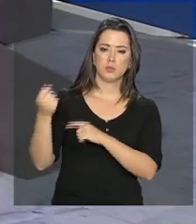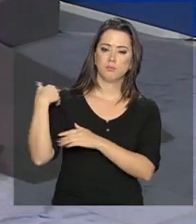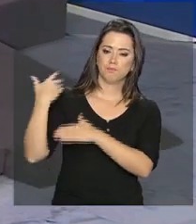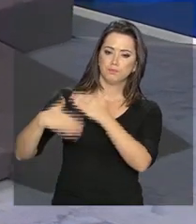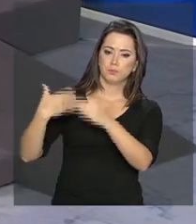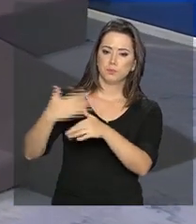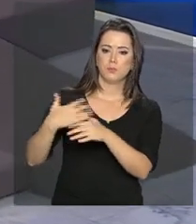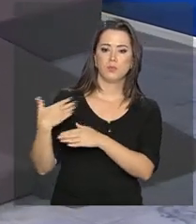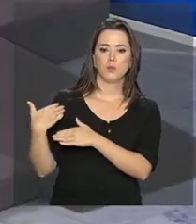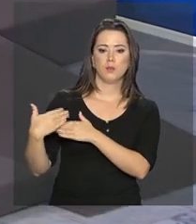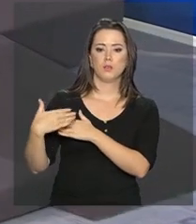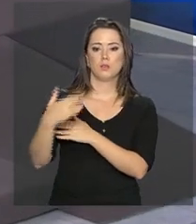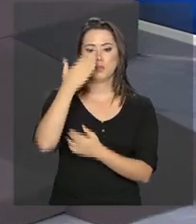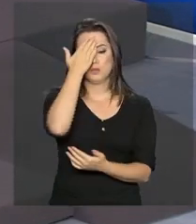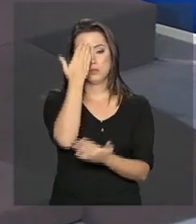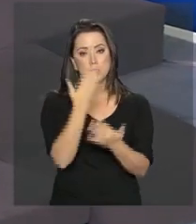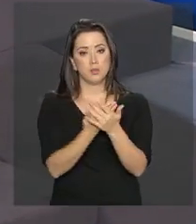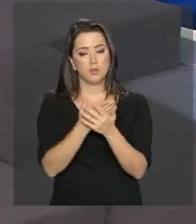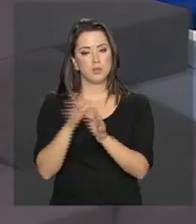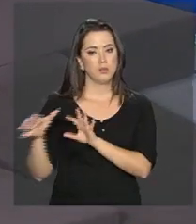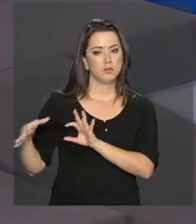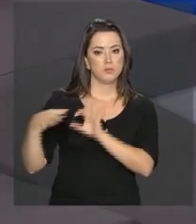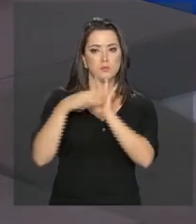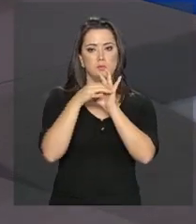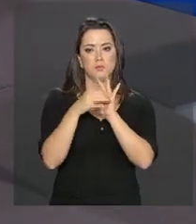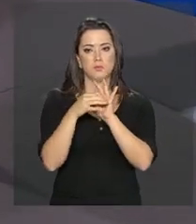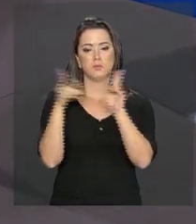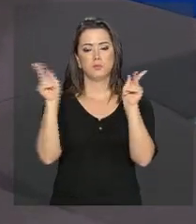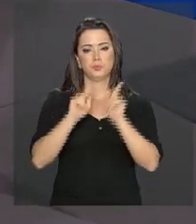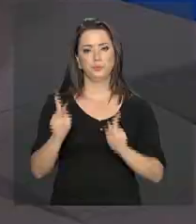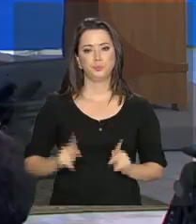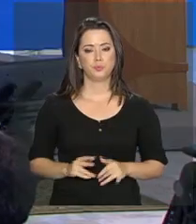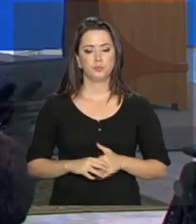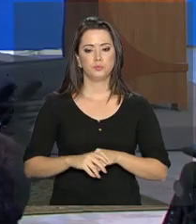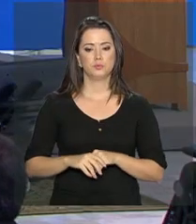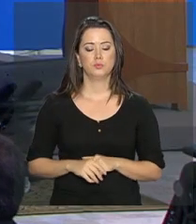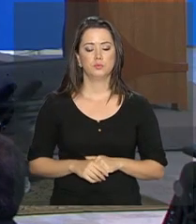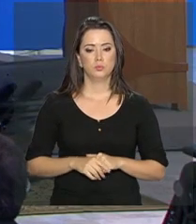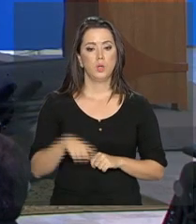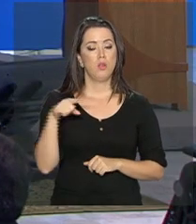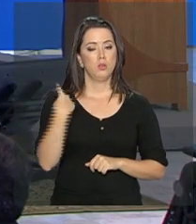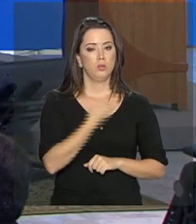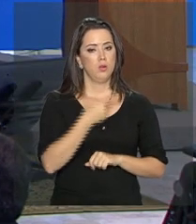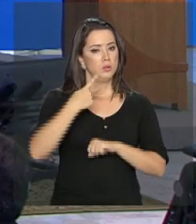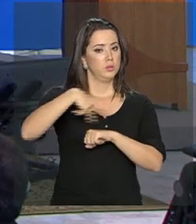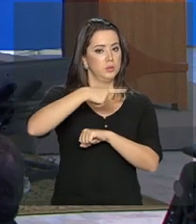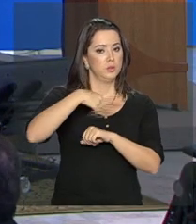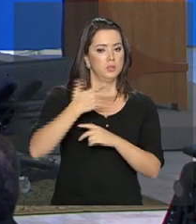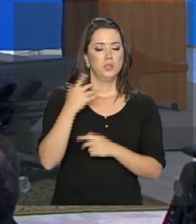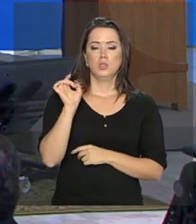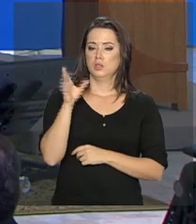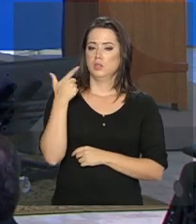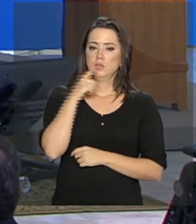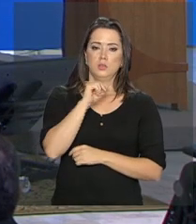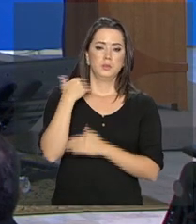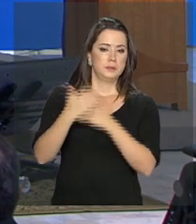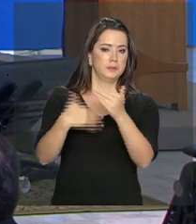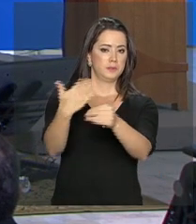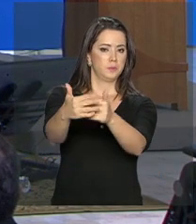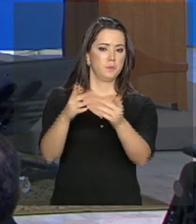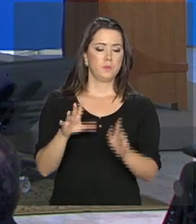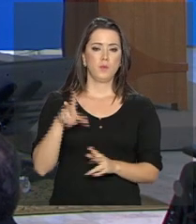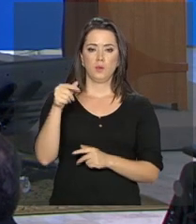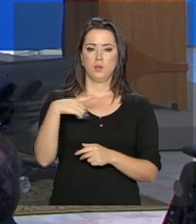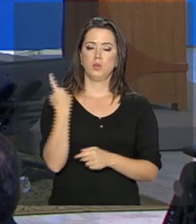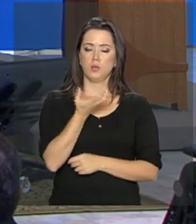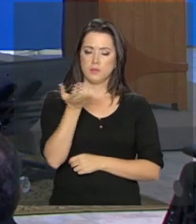e disse acreditar na conciliação e pacificação como nação só alcançaremos a prosperidade que